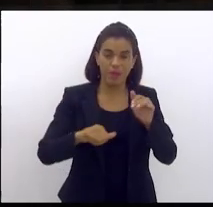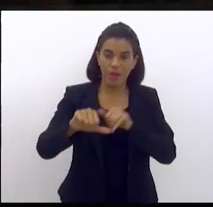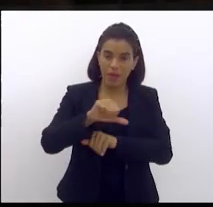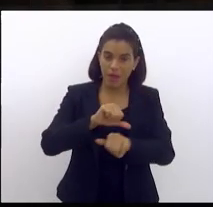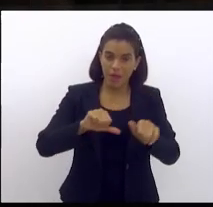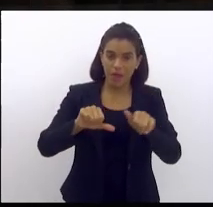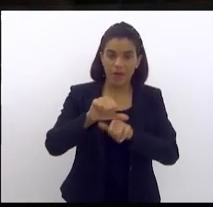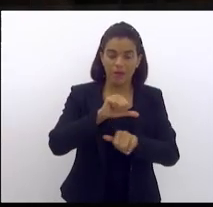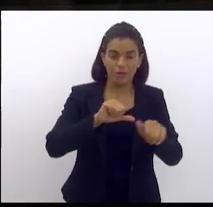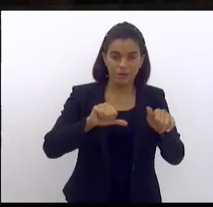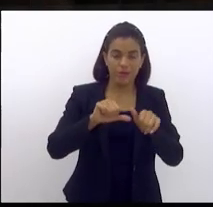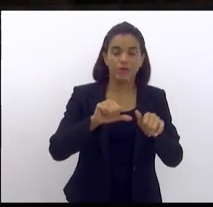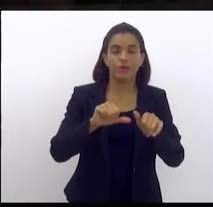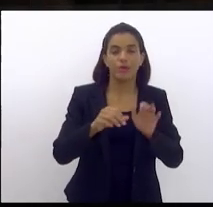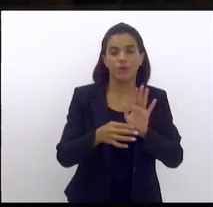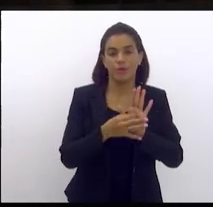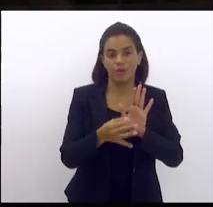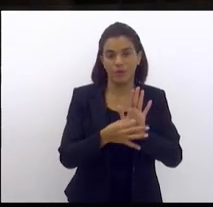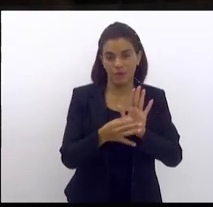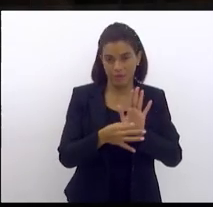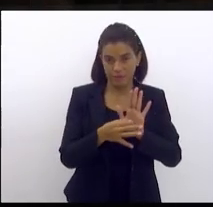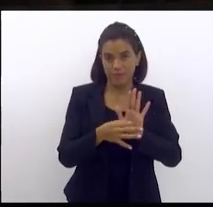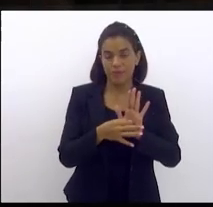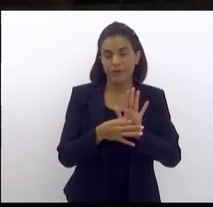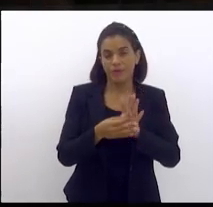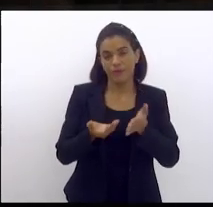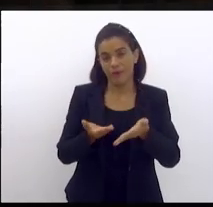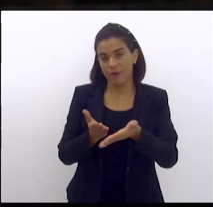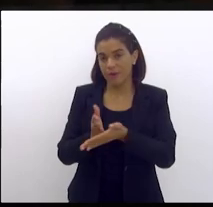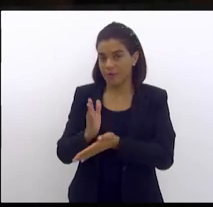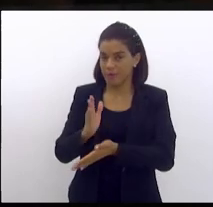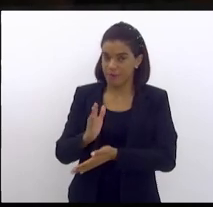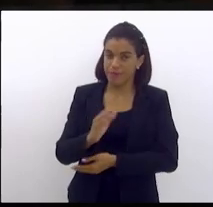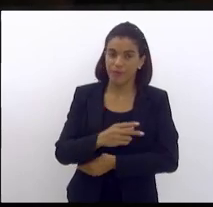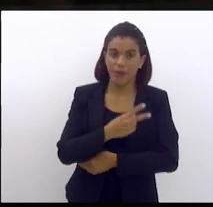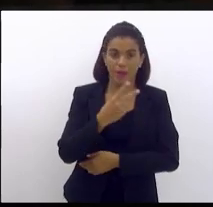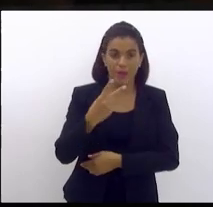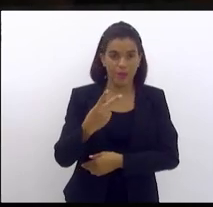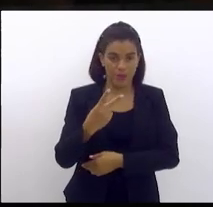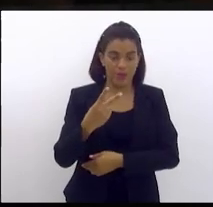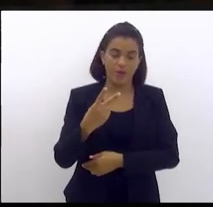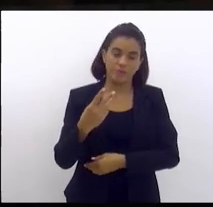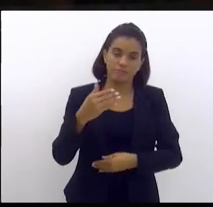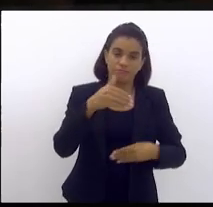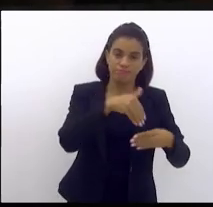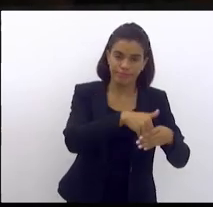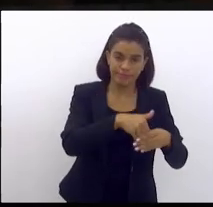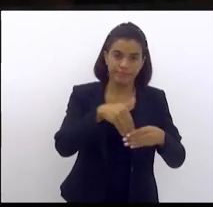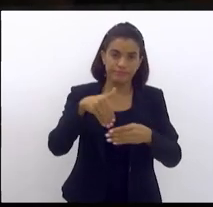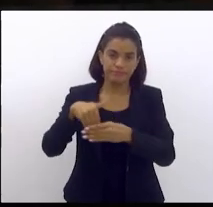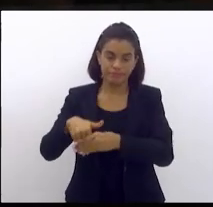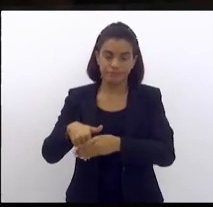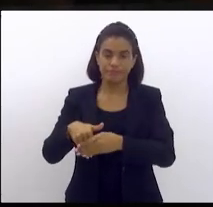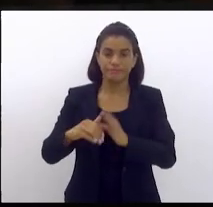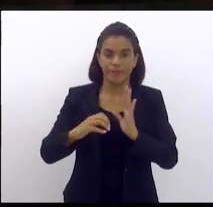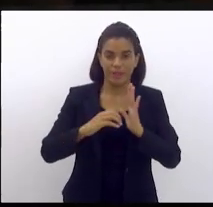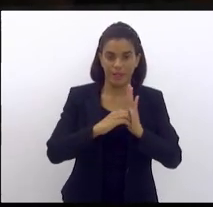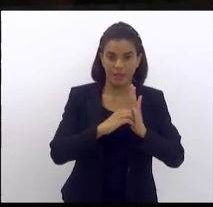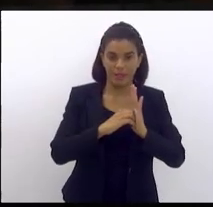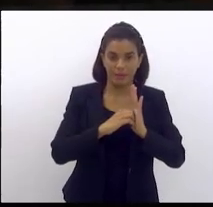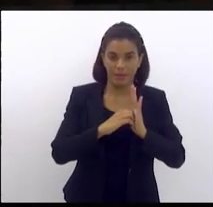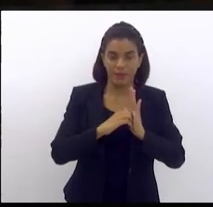alterou o parecer que foi aprovado em duas votações pela câmara